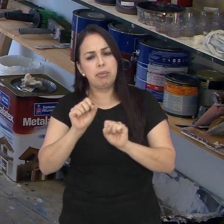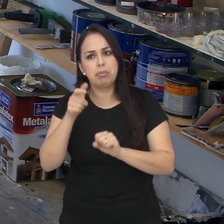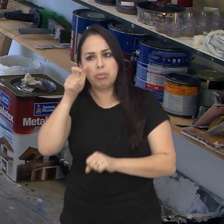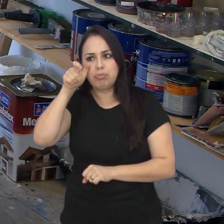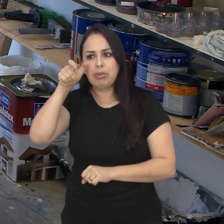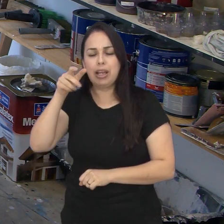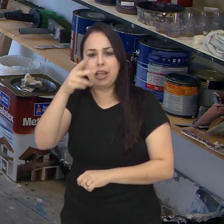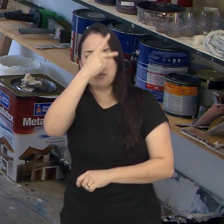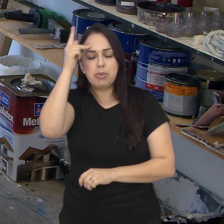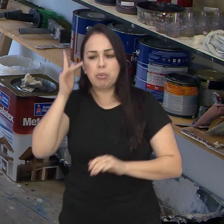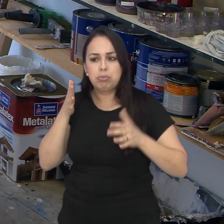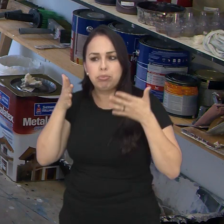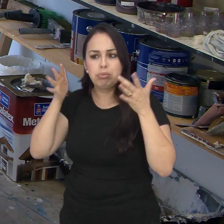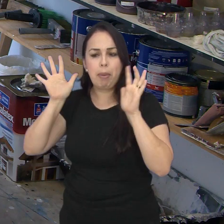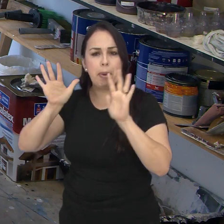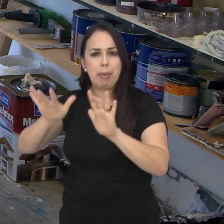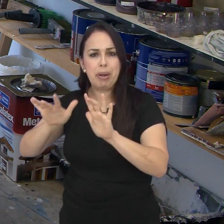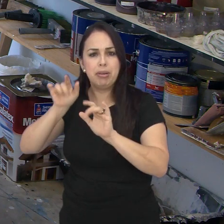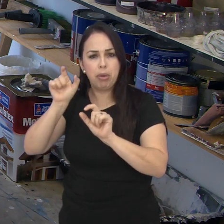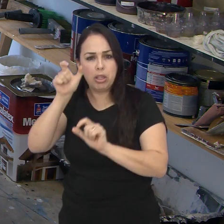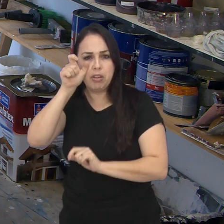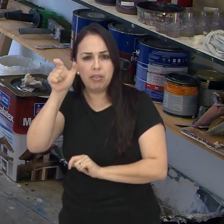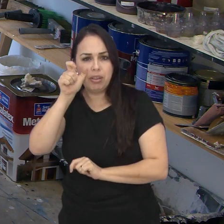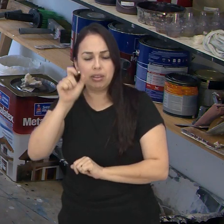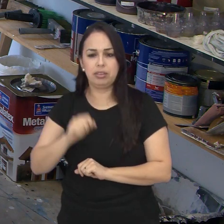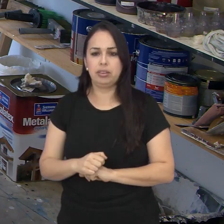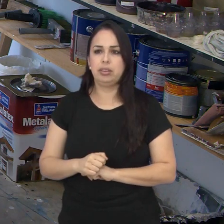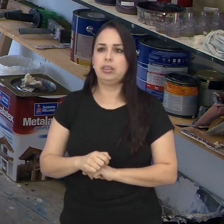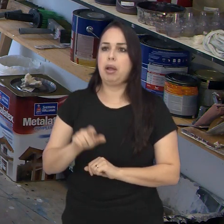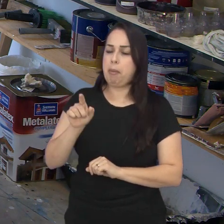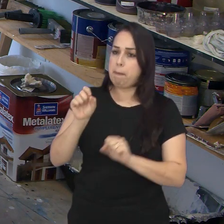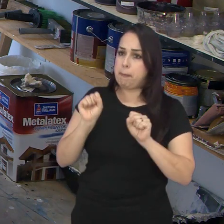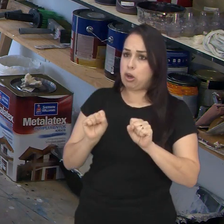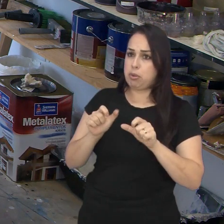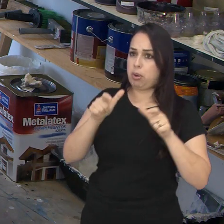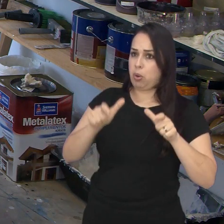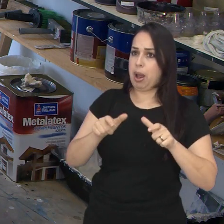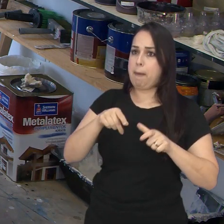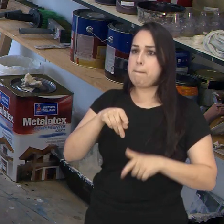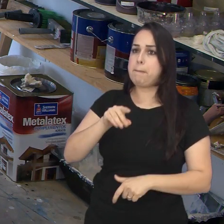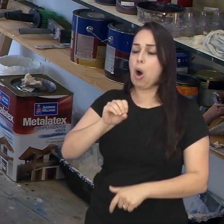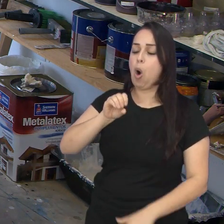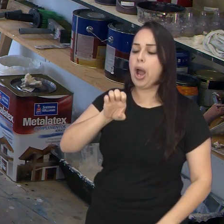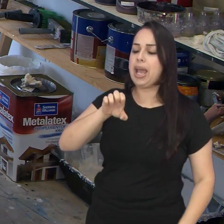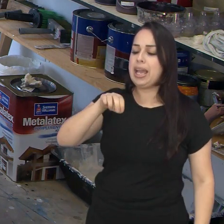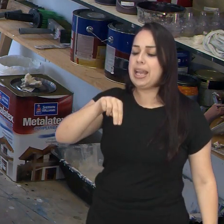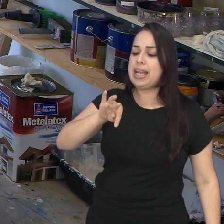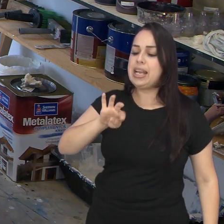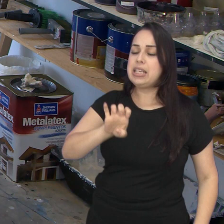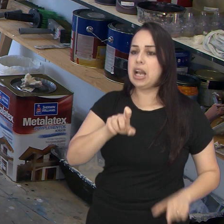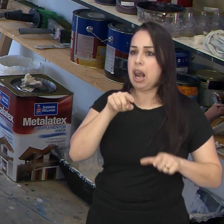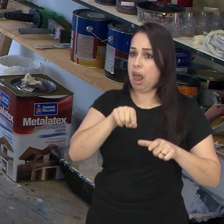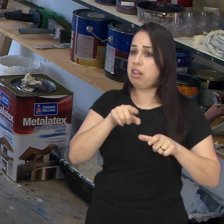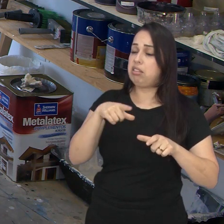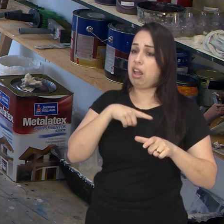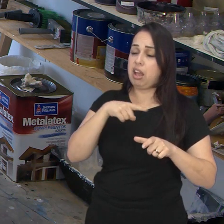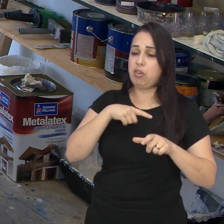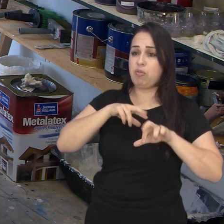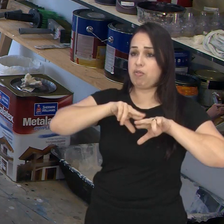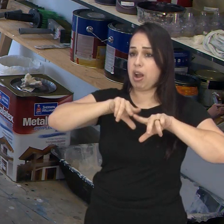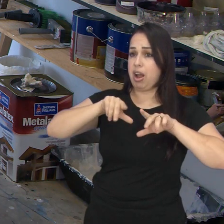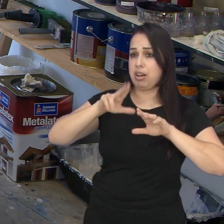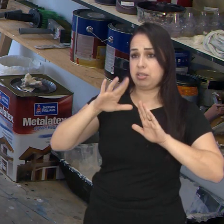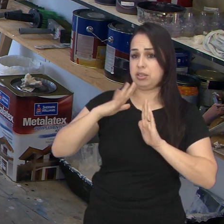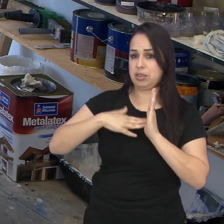seus trabalhos, adquirir aí o seu trabalho? A pessoa pode ou apreciar, né? A Galeria Poente, né? Tem bastante coisa. Que tem bastante coisa,